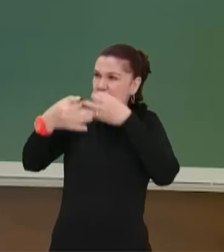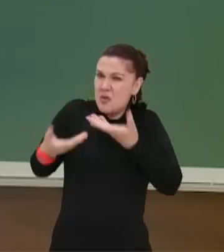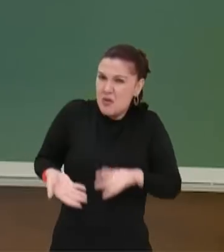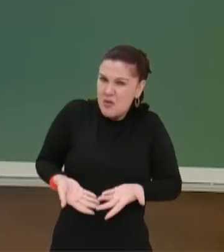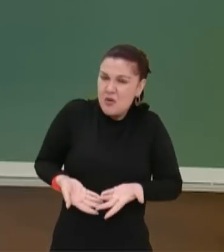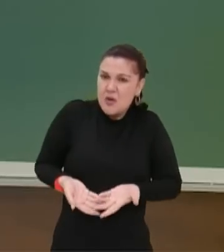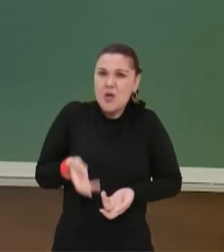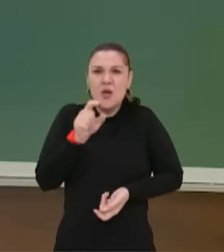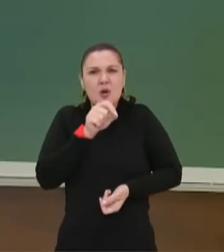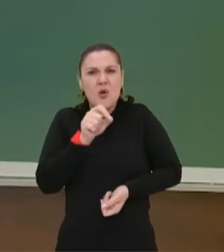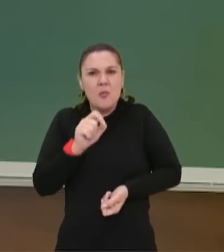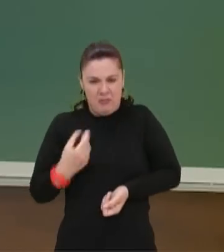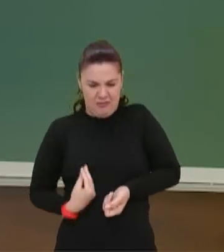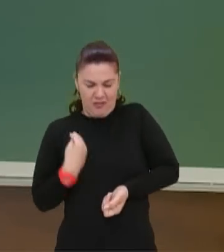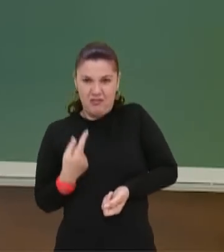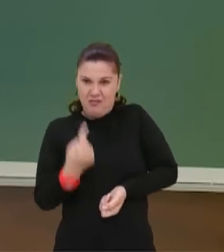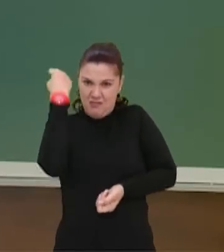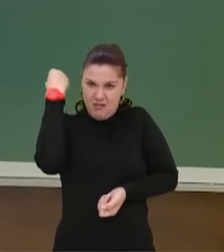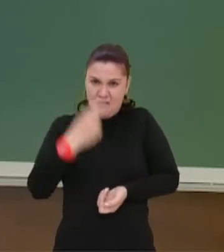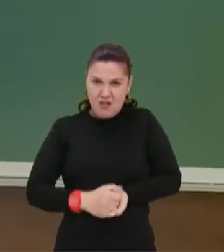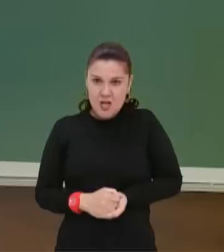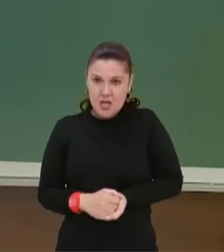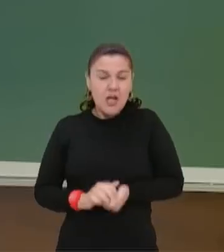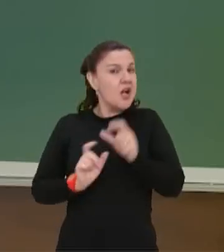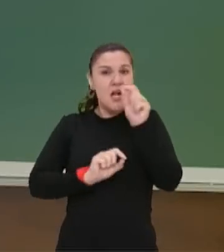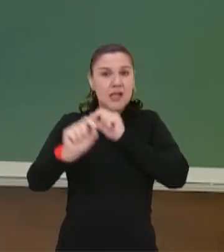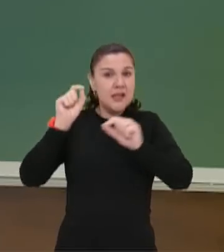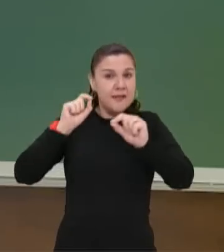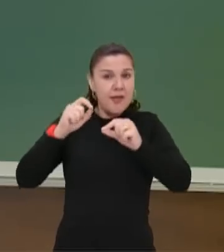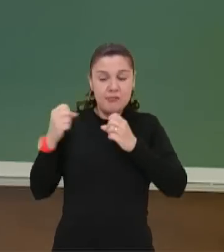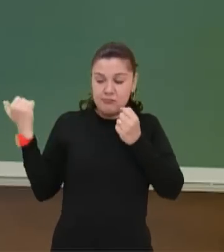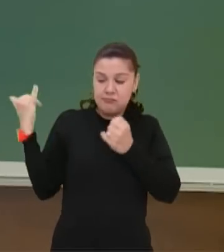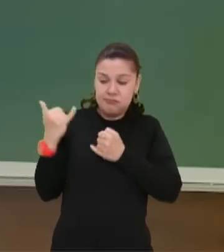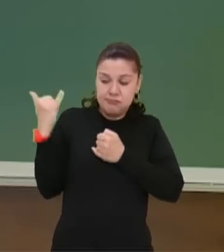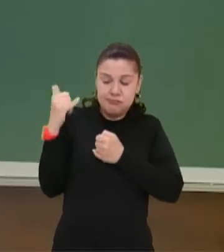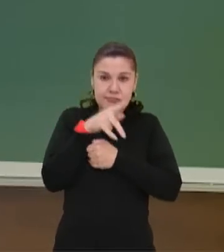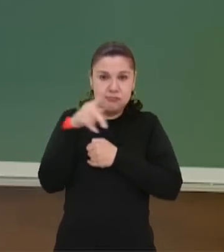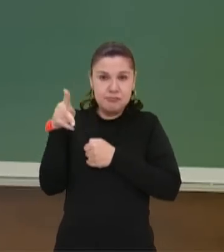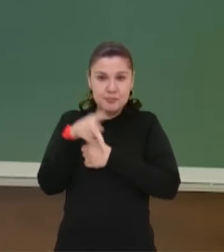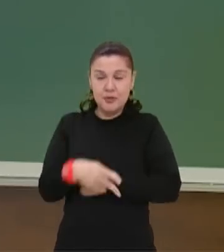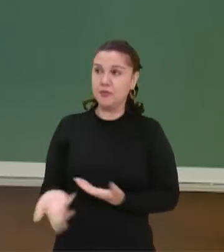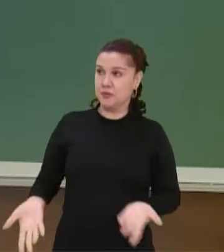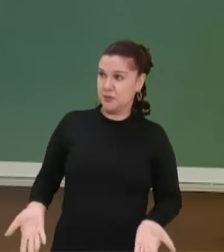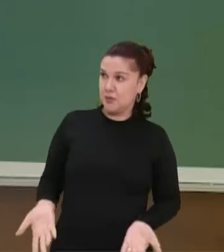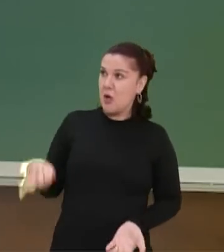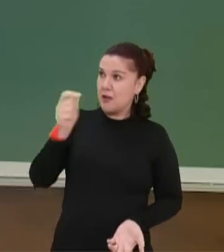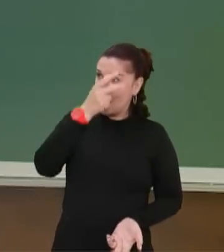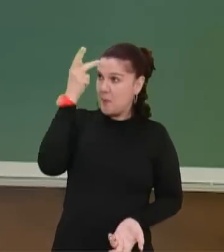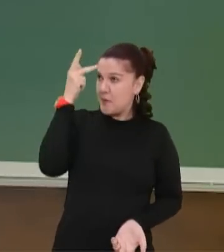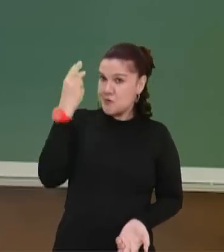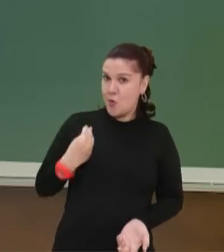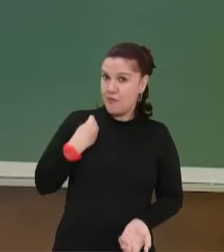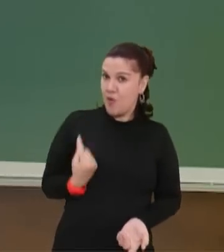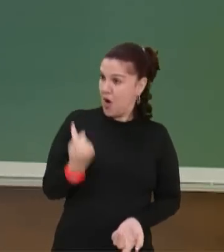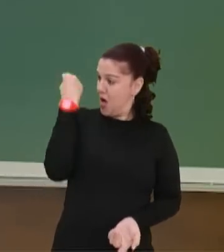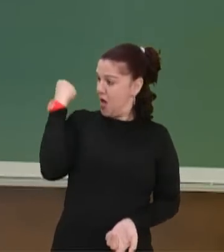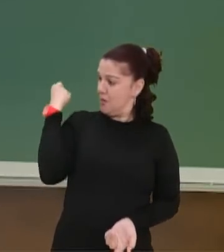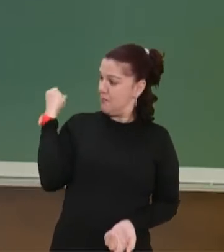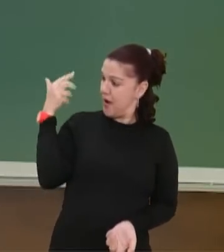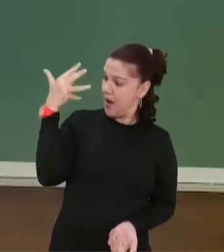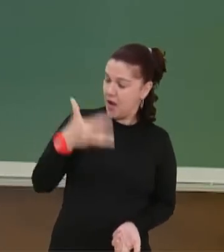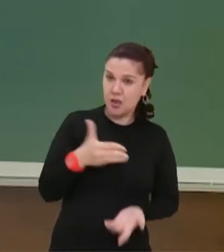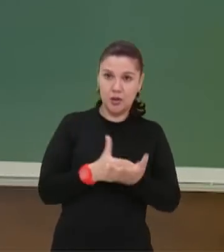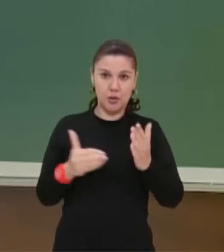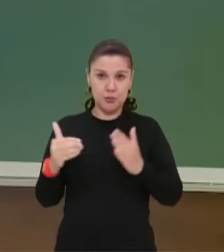ele? Ele existiu lá naquela época? Né? Quem que passou essas informações? Nós tivemos alguém que existiu a essa época para trazer